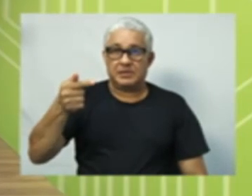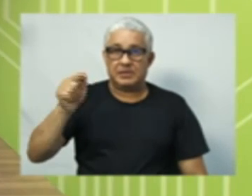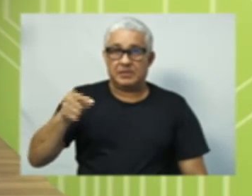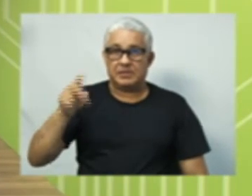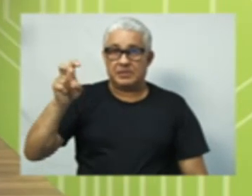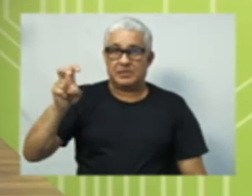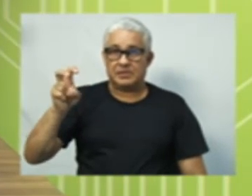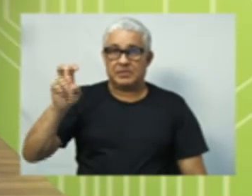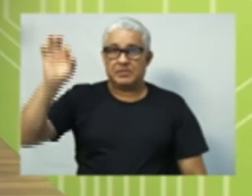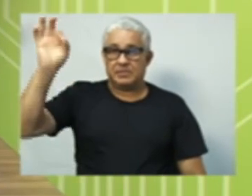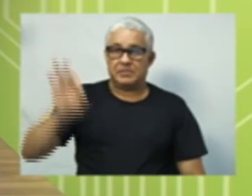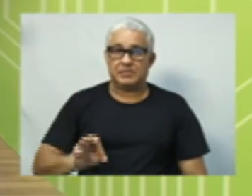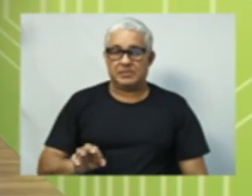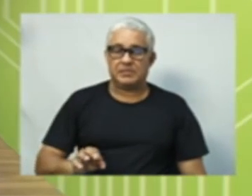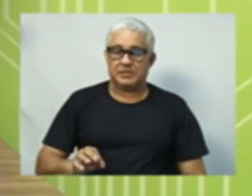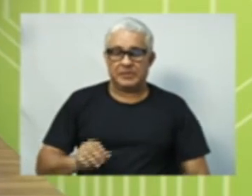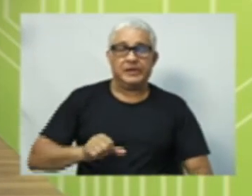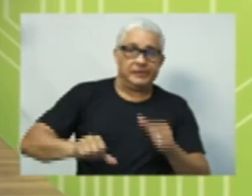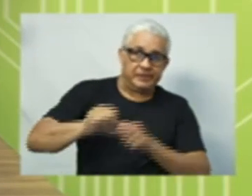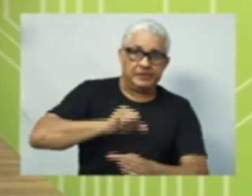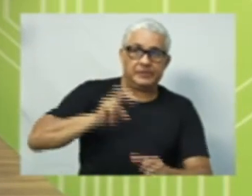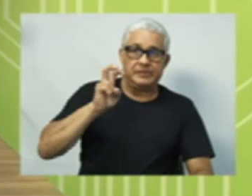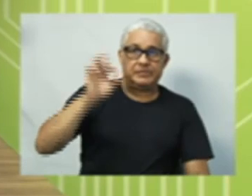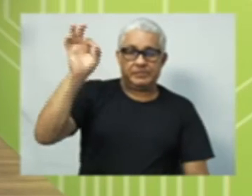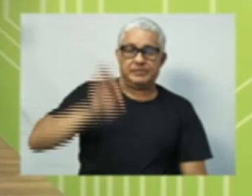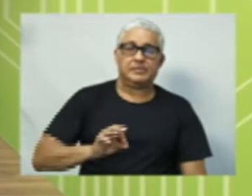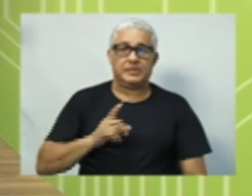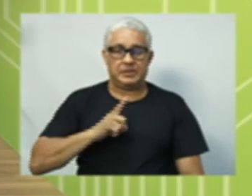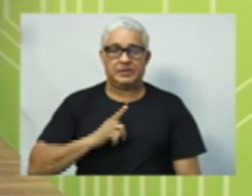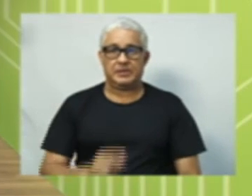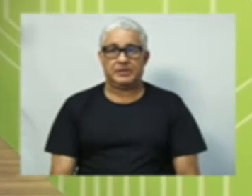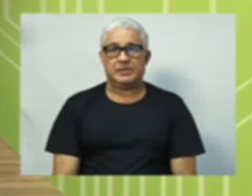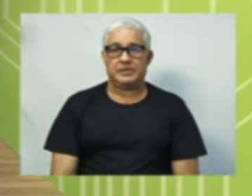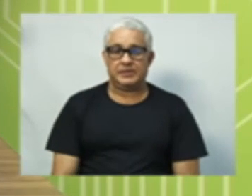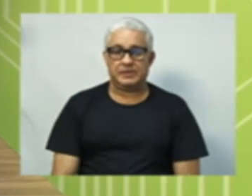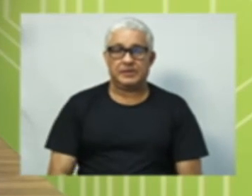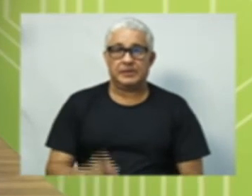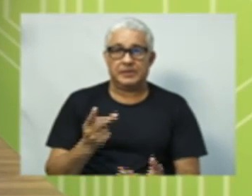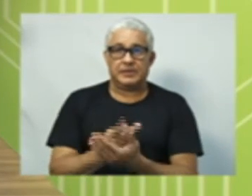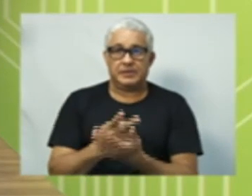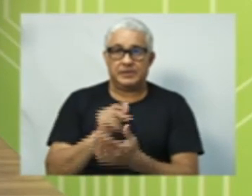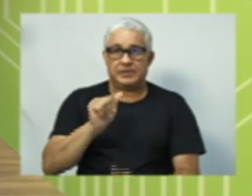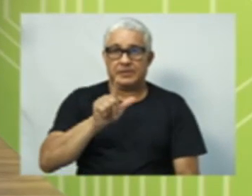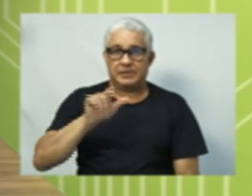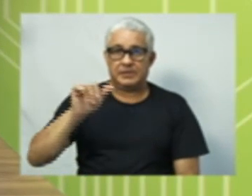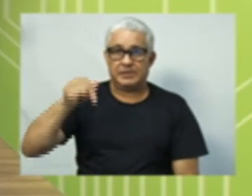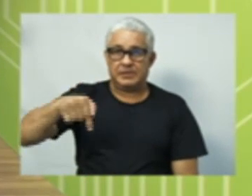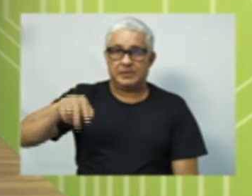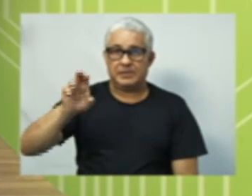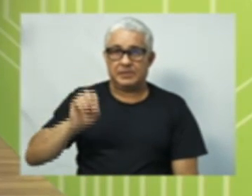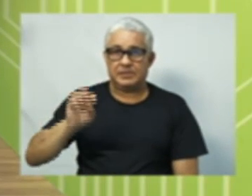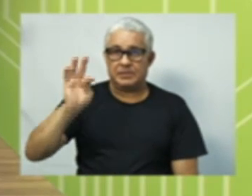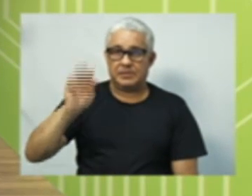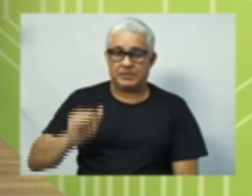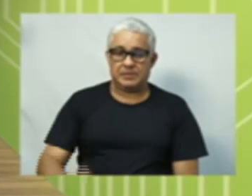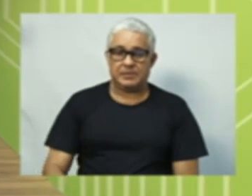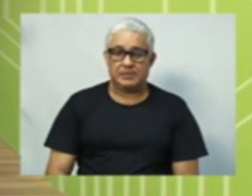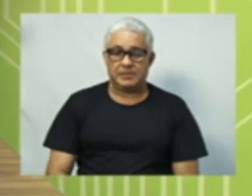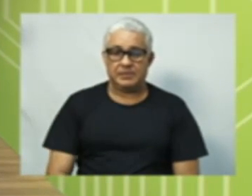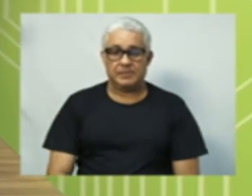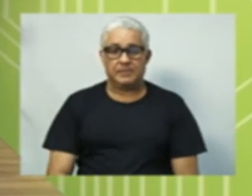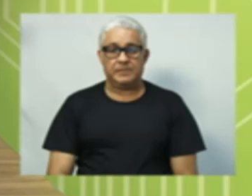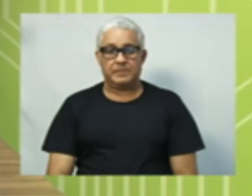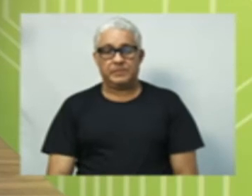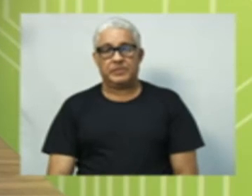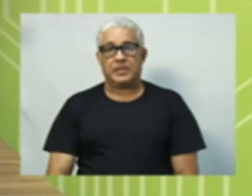17,5% em vez de 5%. Mas ainda vai um pouco mais. Um erro de alíquota. Vamos dar um erro de alíquota? A alíquota